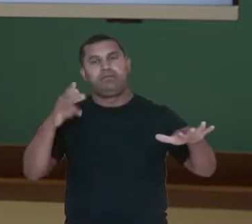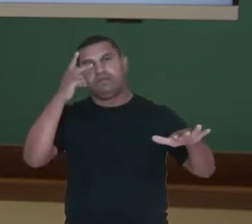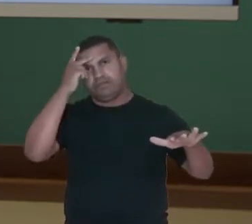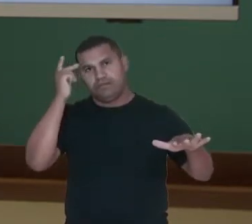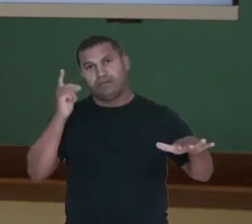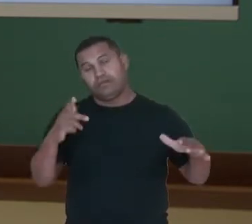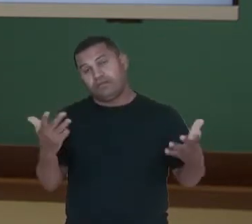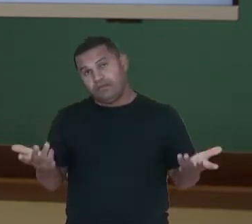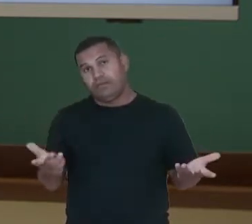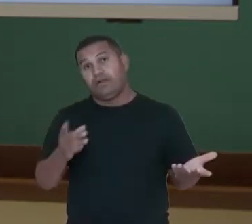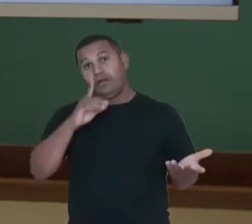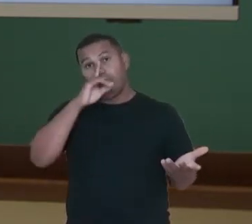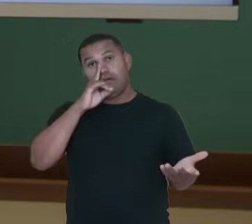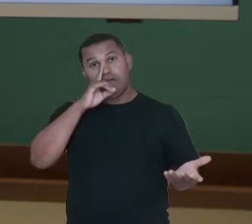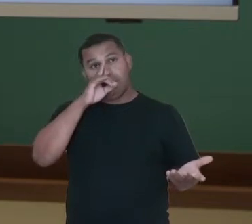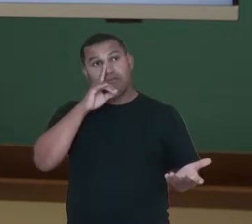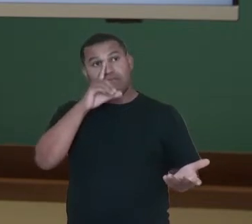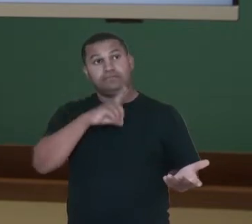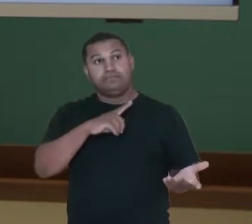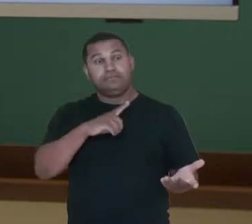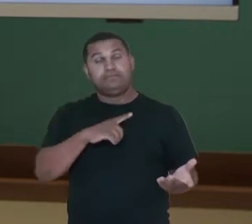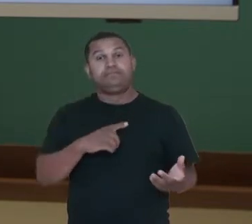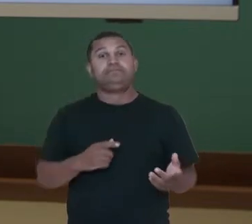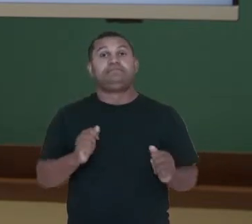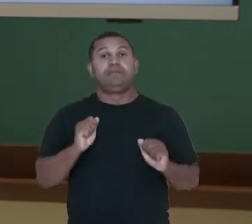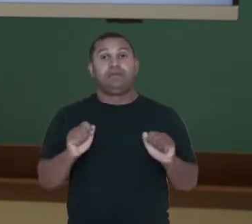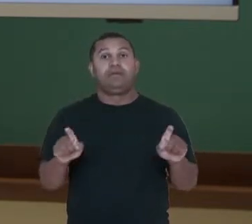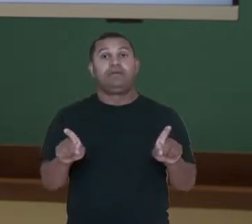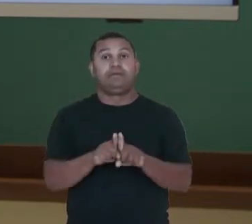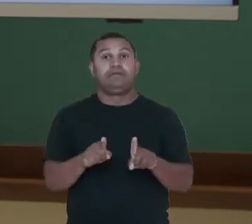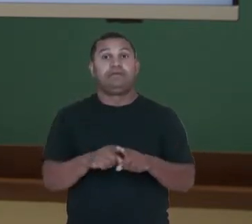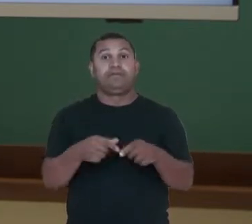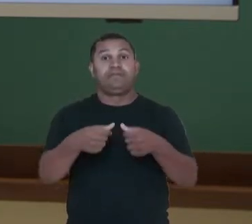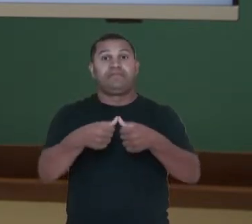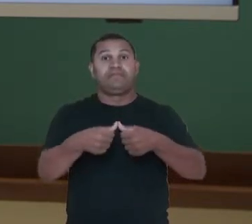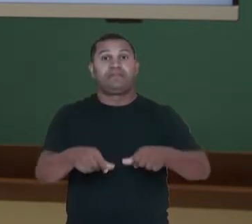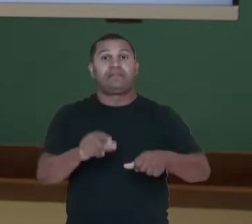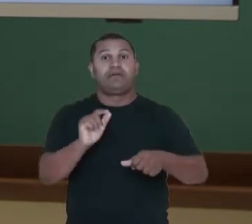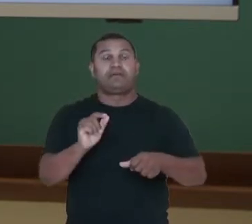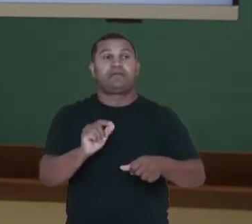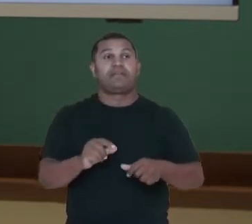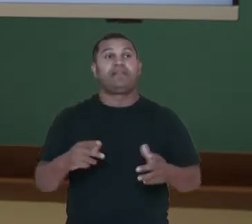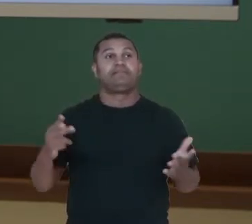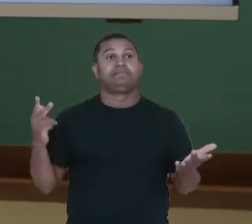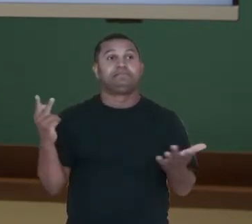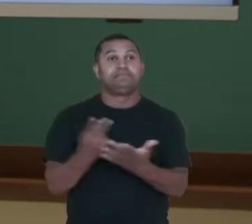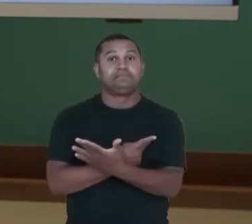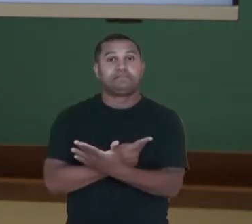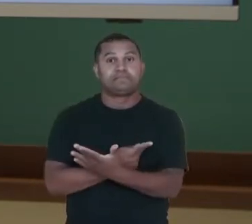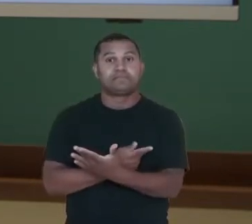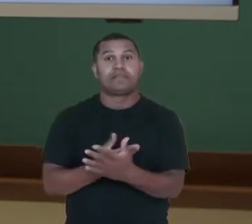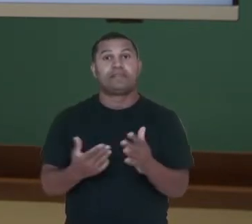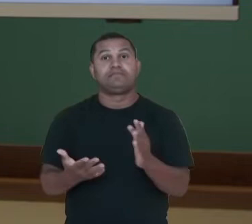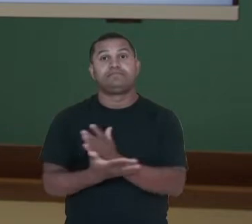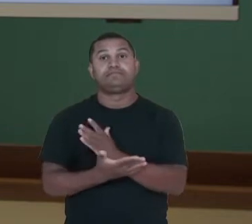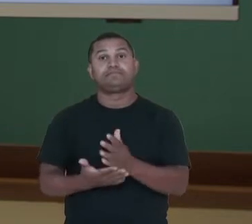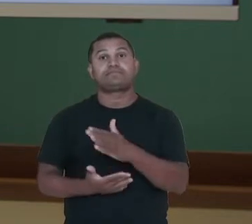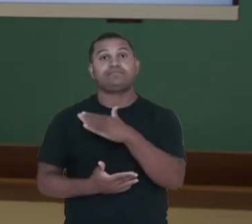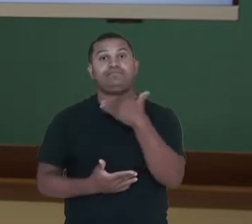devido à gravidade e potencial de deixar sequelas e óbito, né? Além de ter